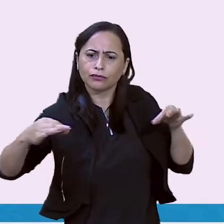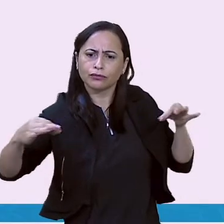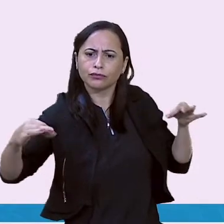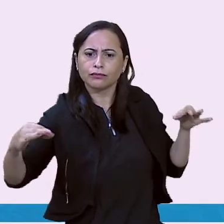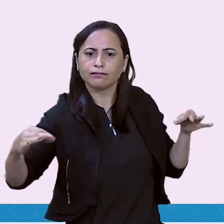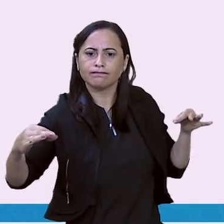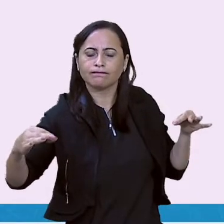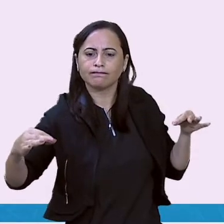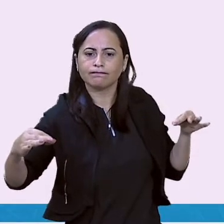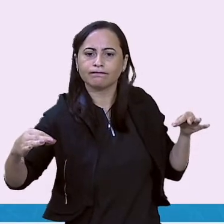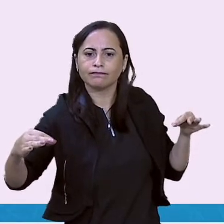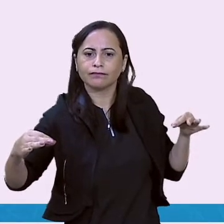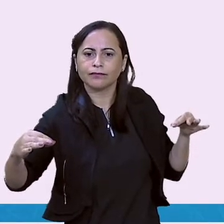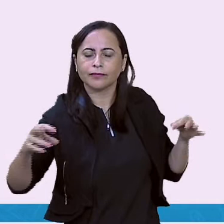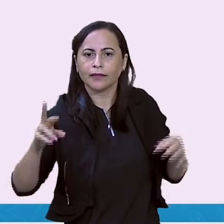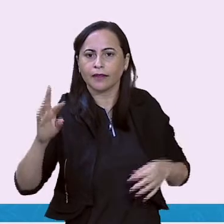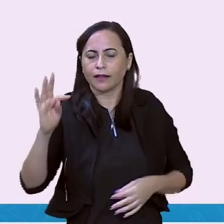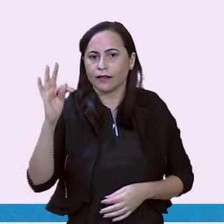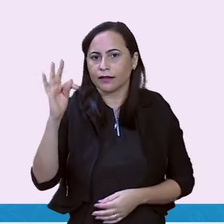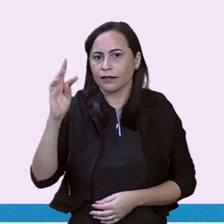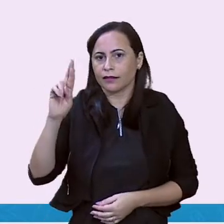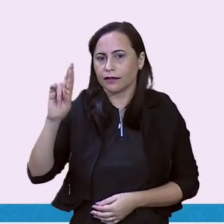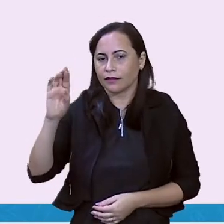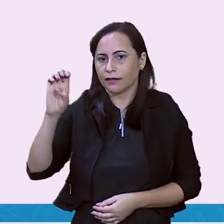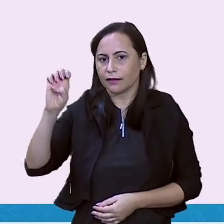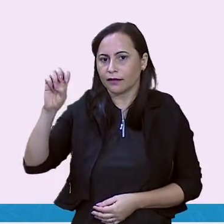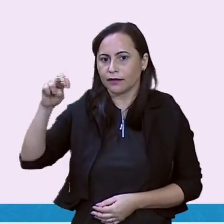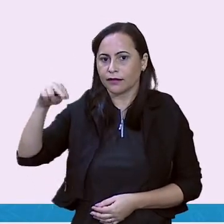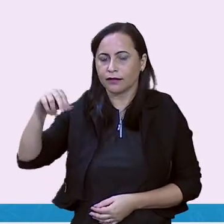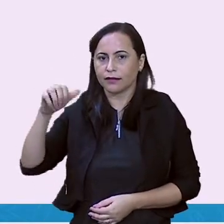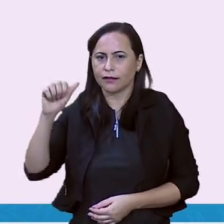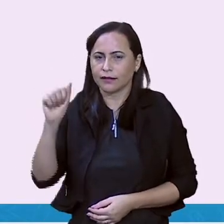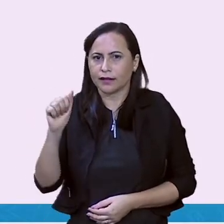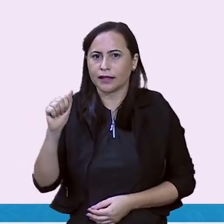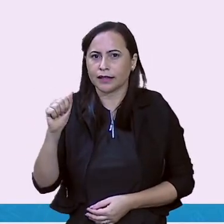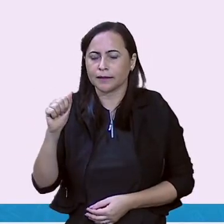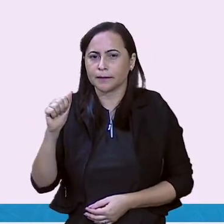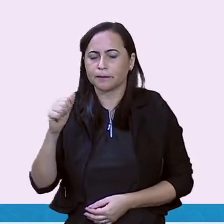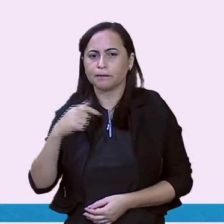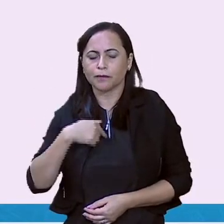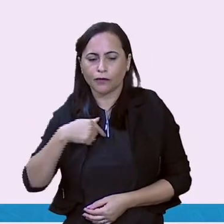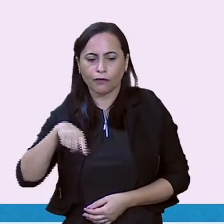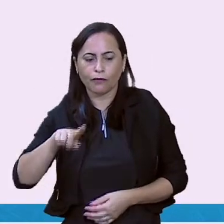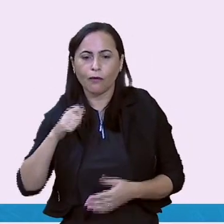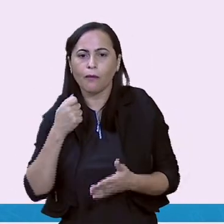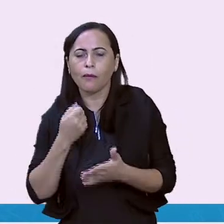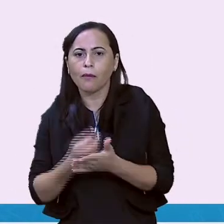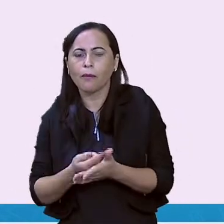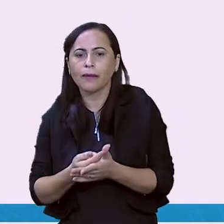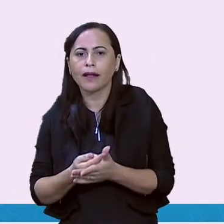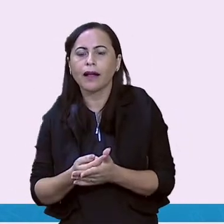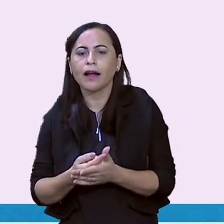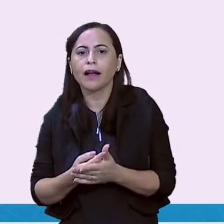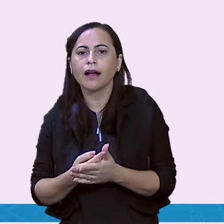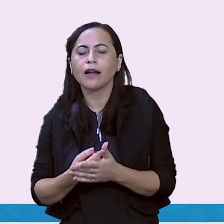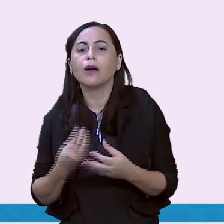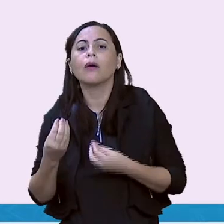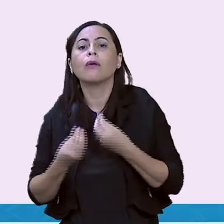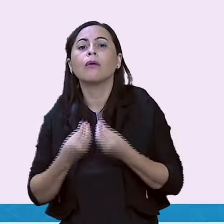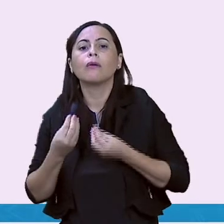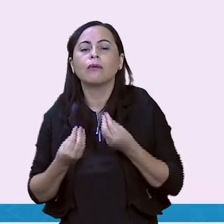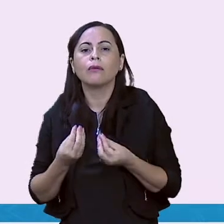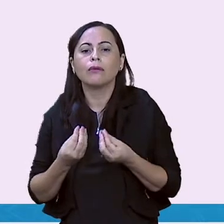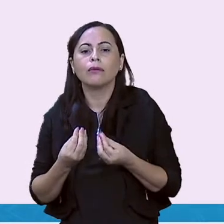para vocês como que a trena funciona para poder medir? Se eu vou numa loja lá de ferramentas, eu quero comprar uma trena,